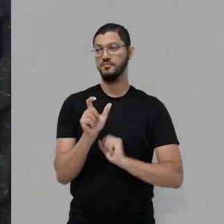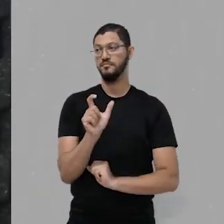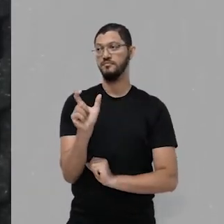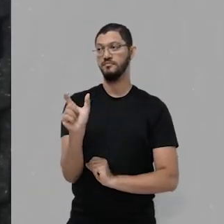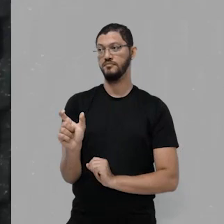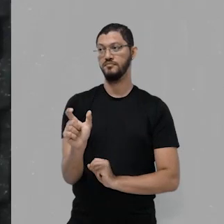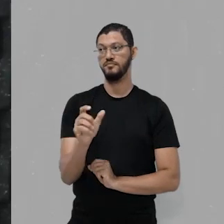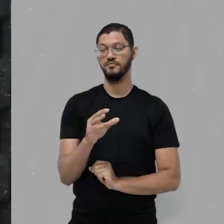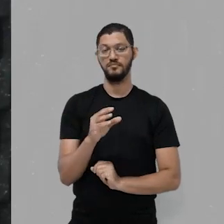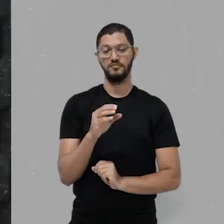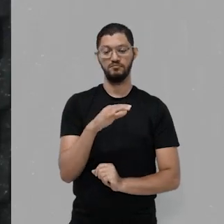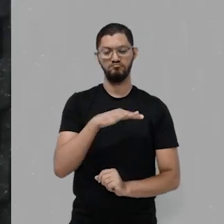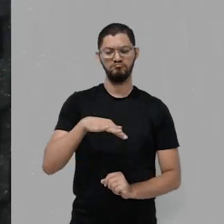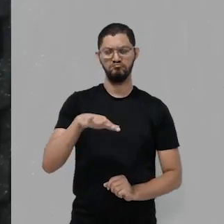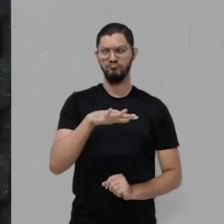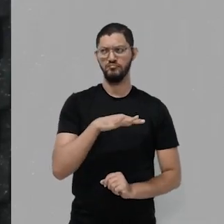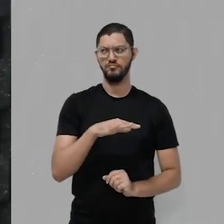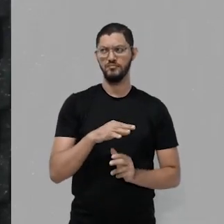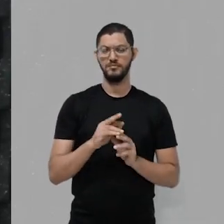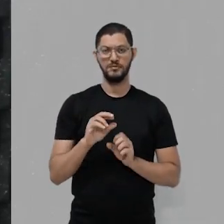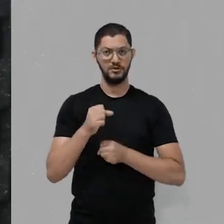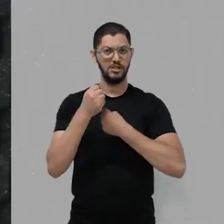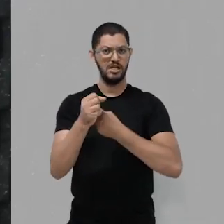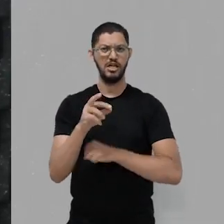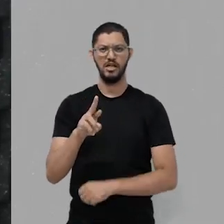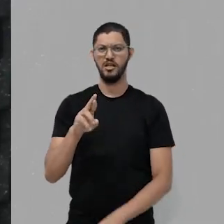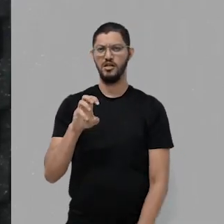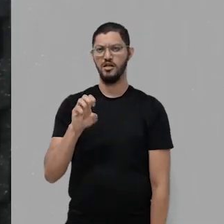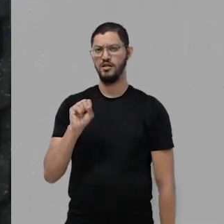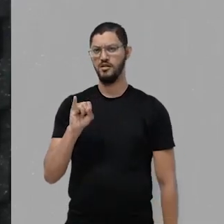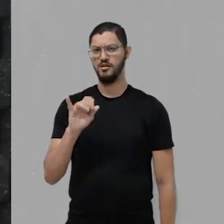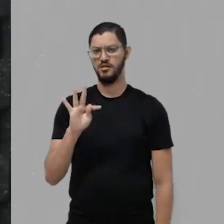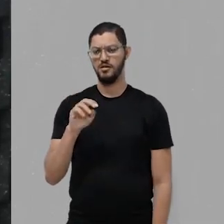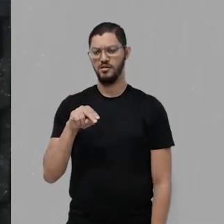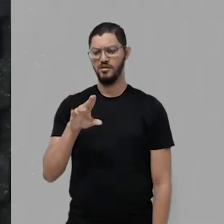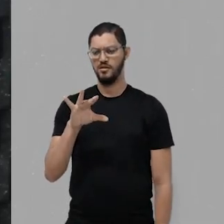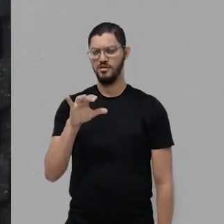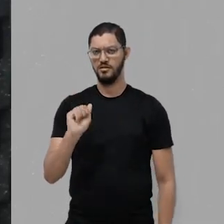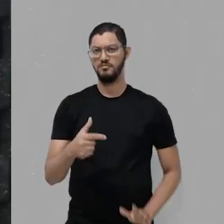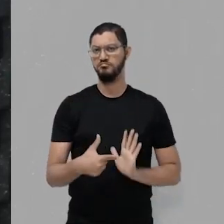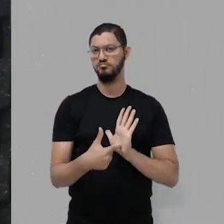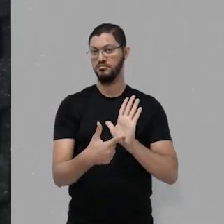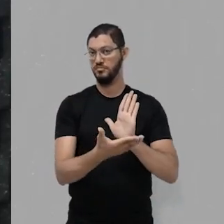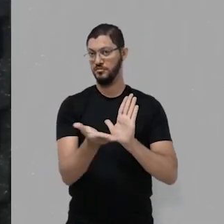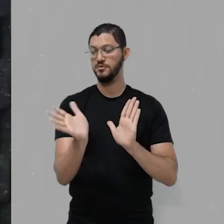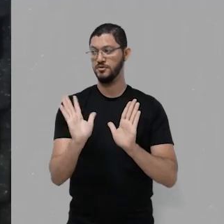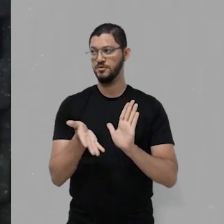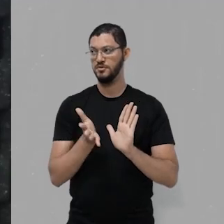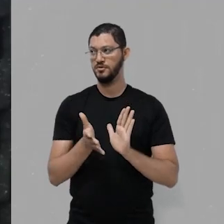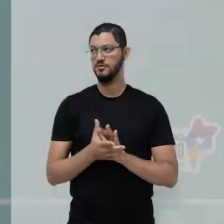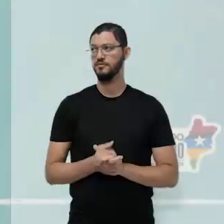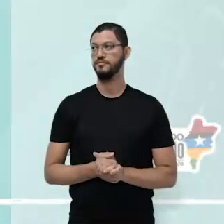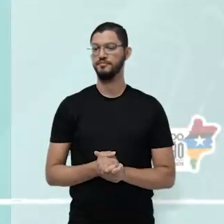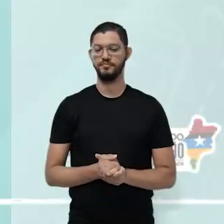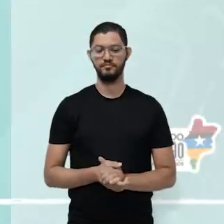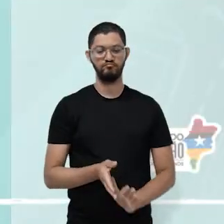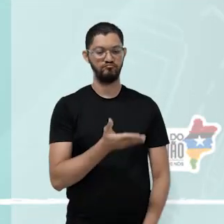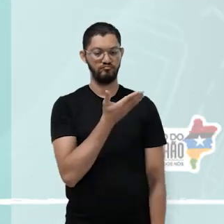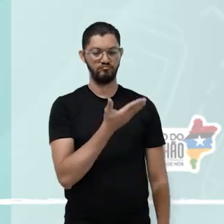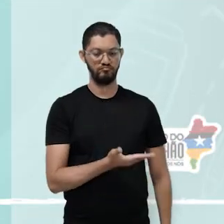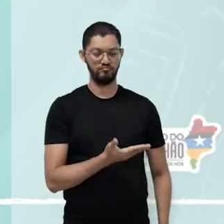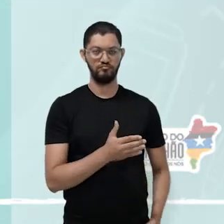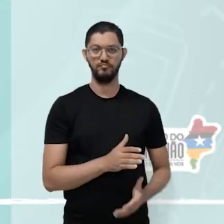de condições de resistência. Né? Como eu mostrei para vocês, ela